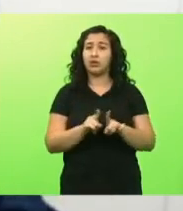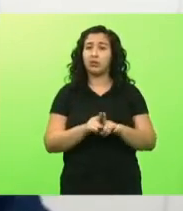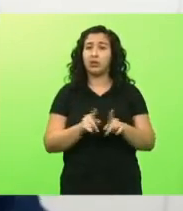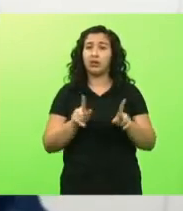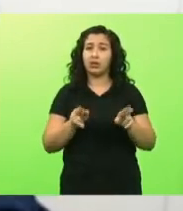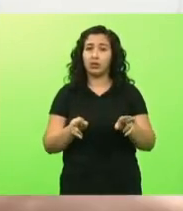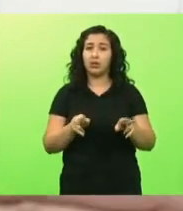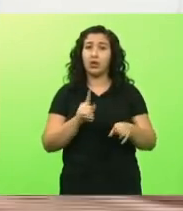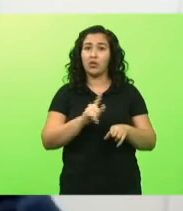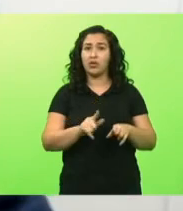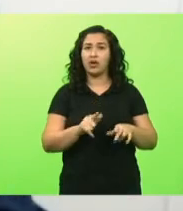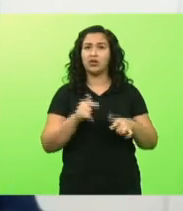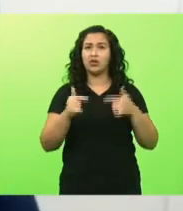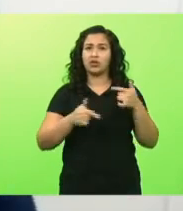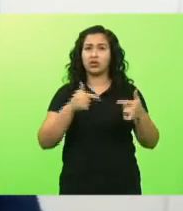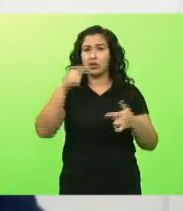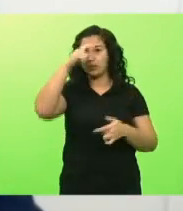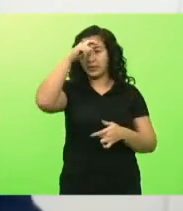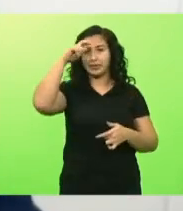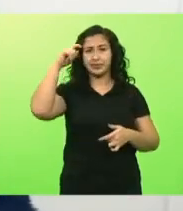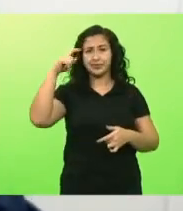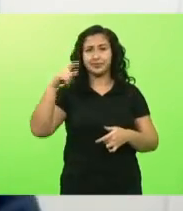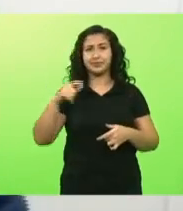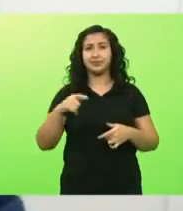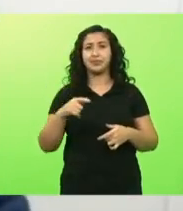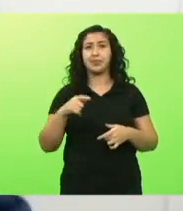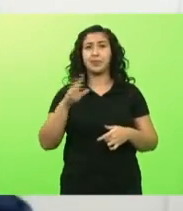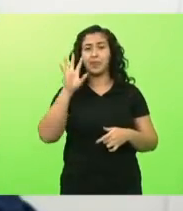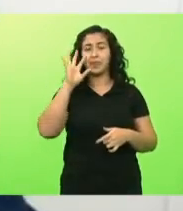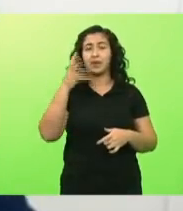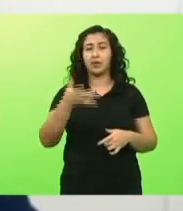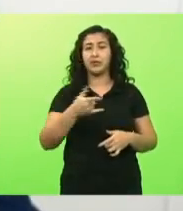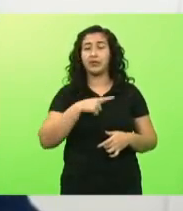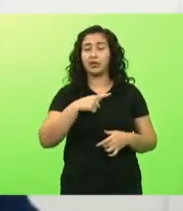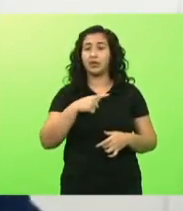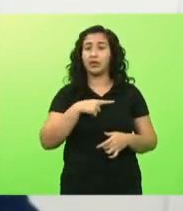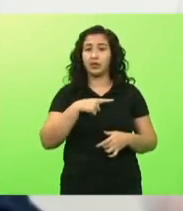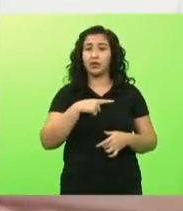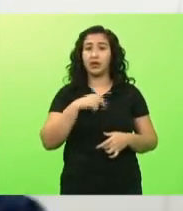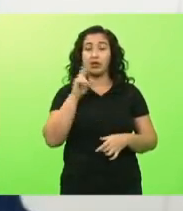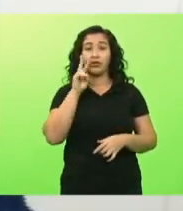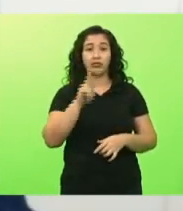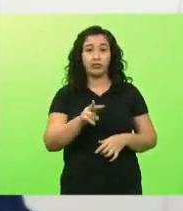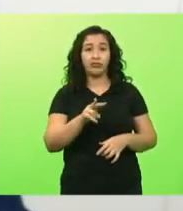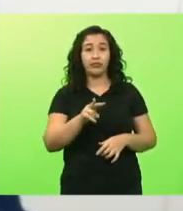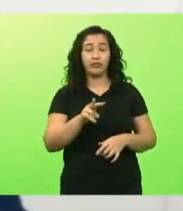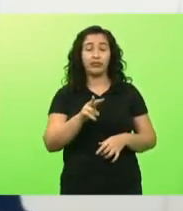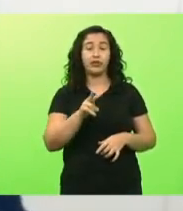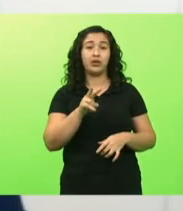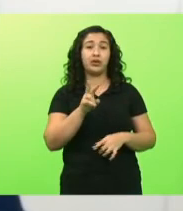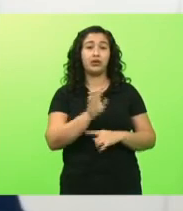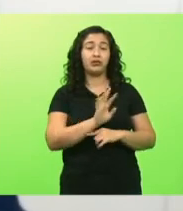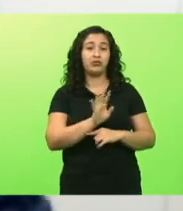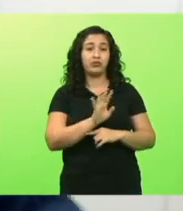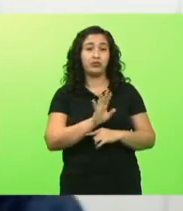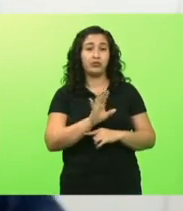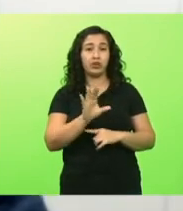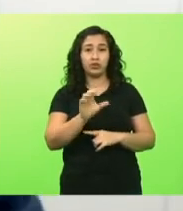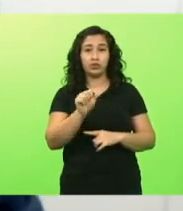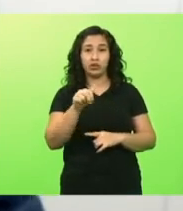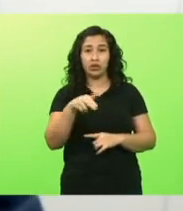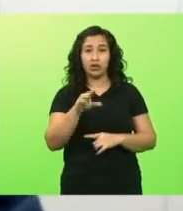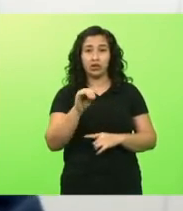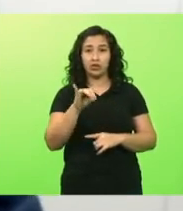se desdobrando para tentar resolver. Vi um vídeo lá de Canoinhas, onde um produtor de leite